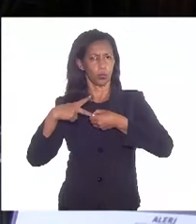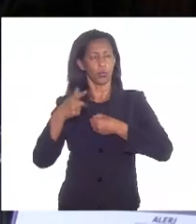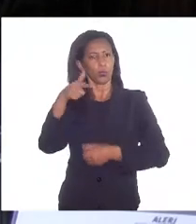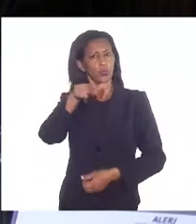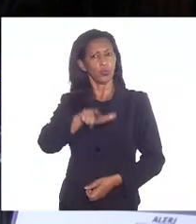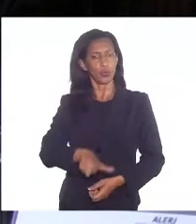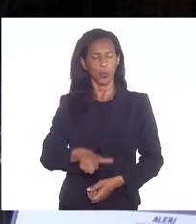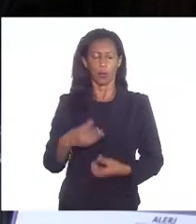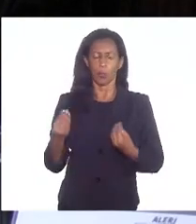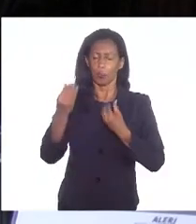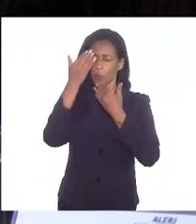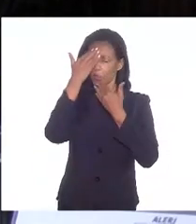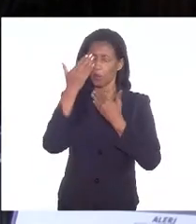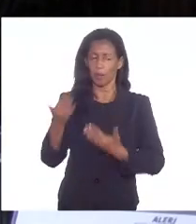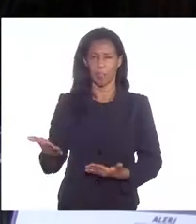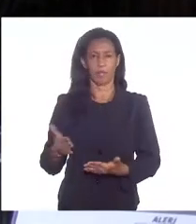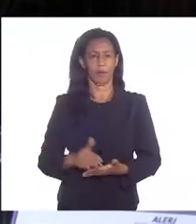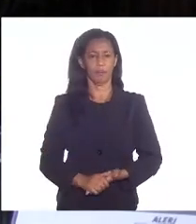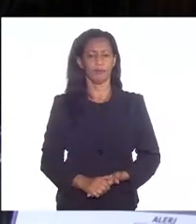vez, muito obrigado.